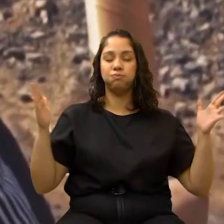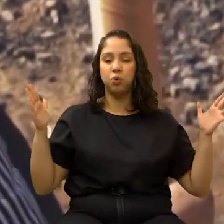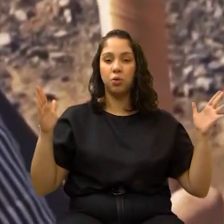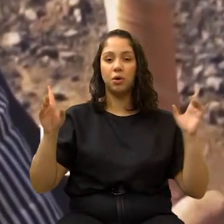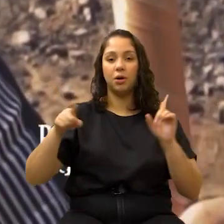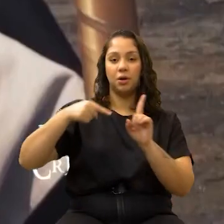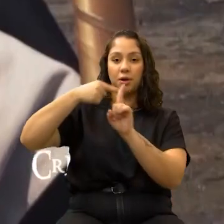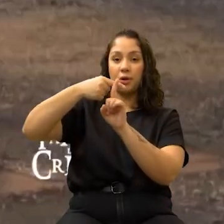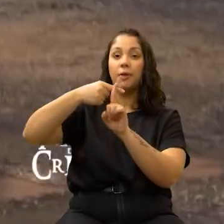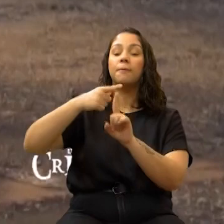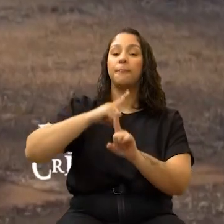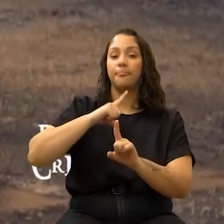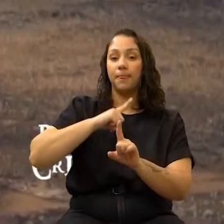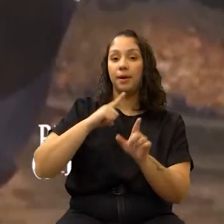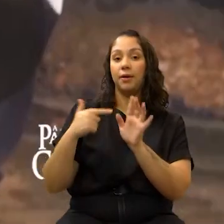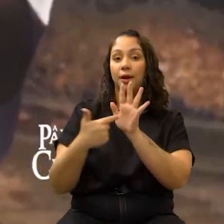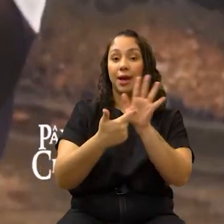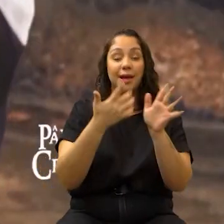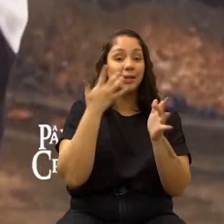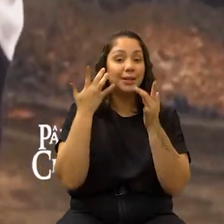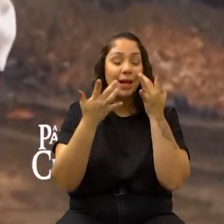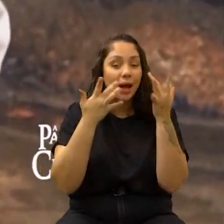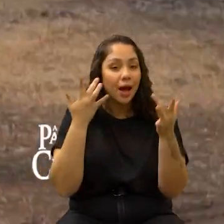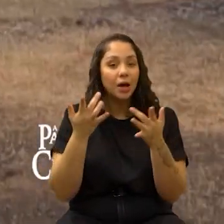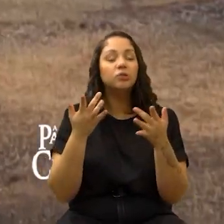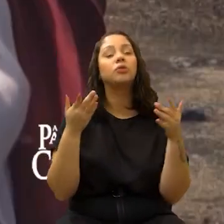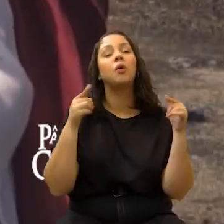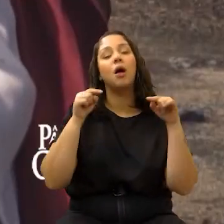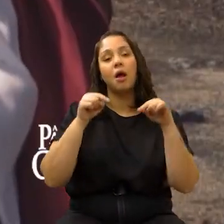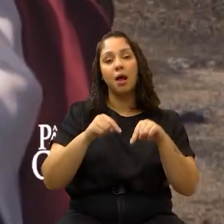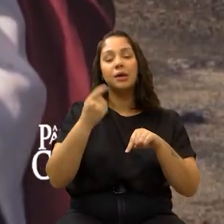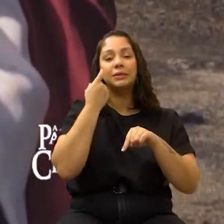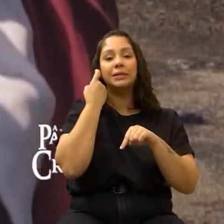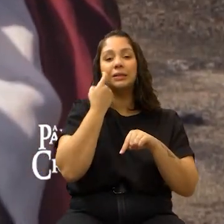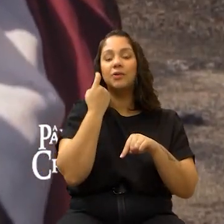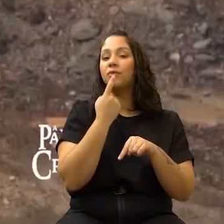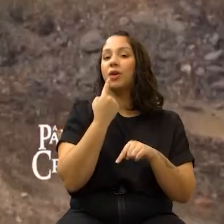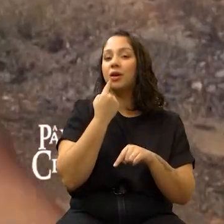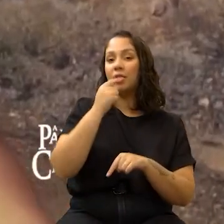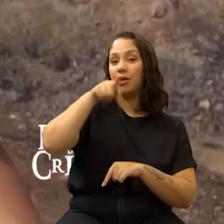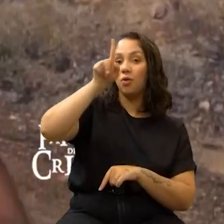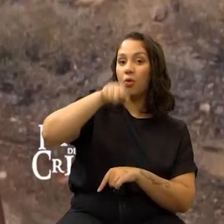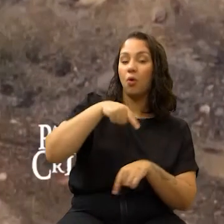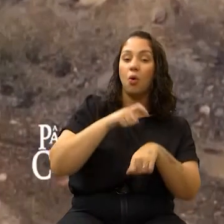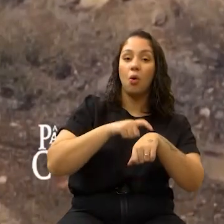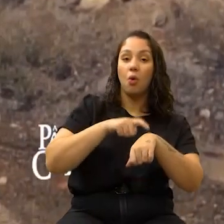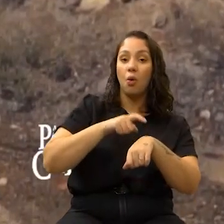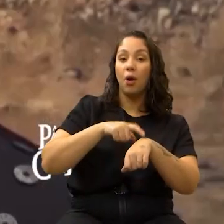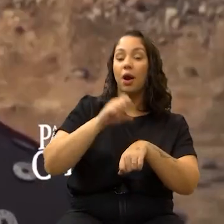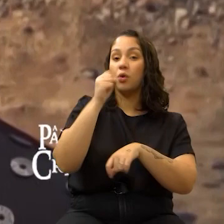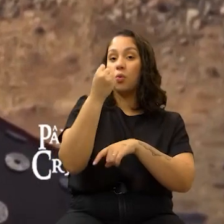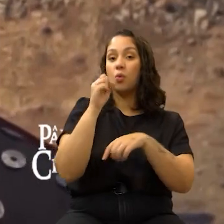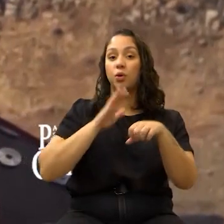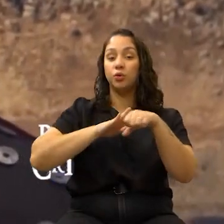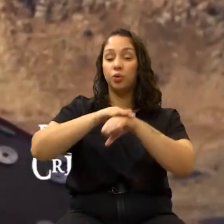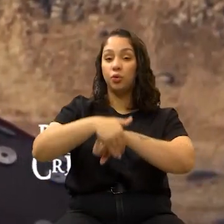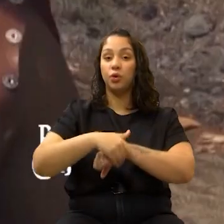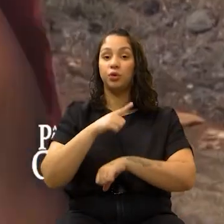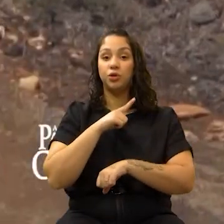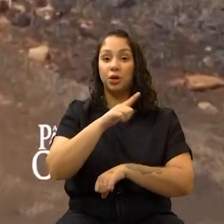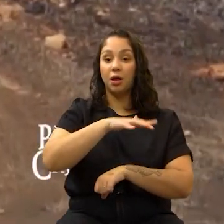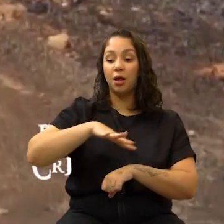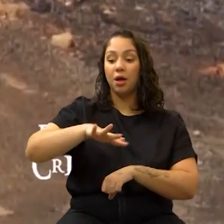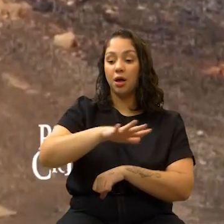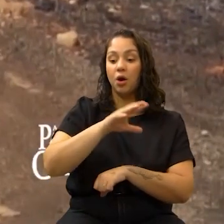Jesus, A Paixão de Cristo, da Companhia Santa Inês de Teatro Amador, será encenada nesta Sexta-feira Santa, às